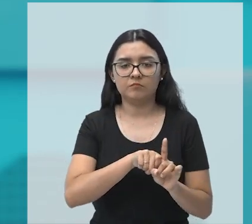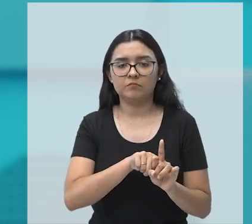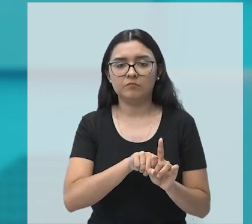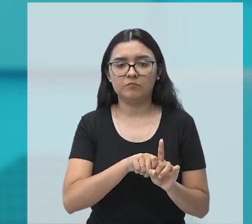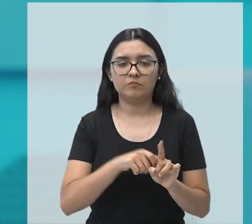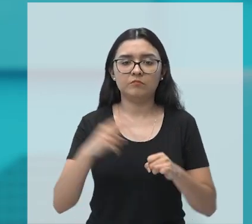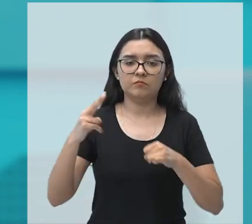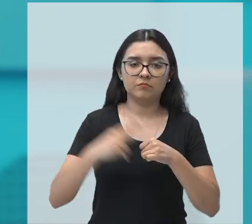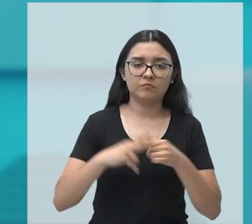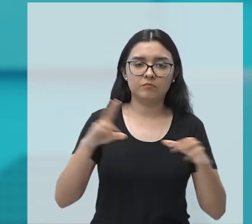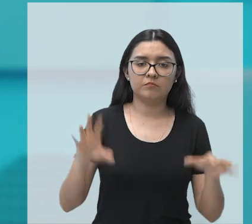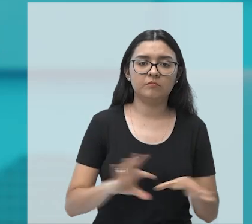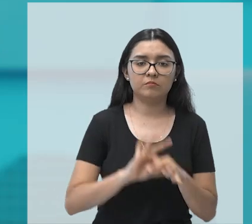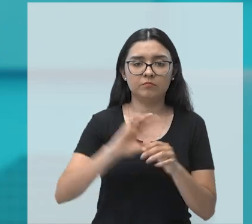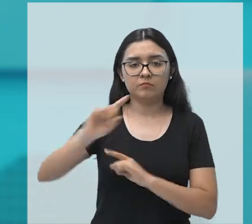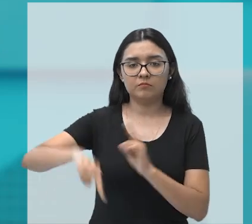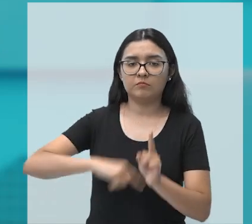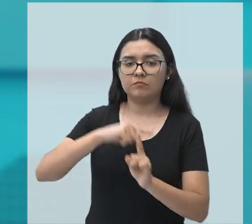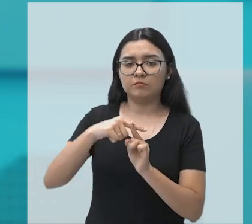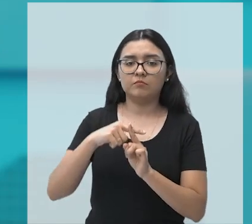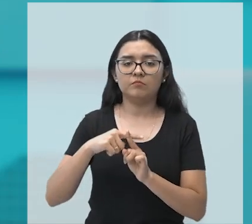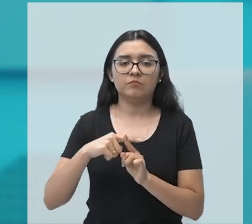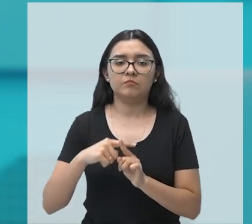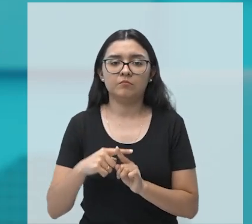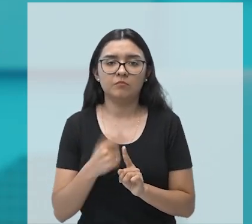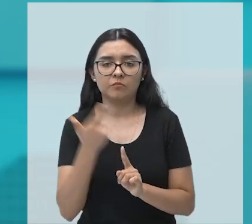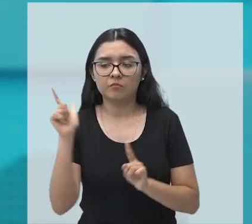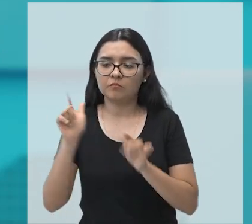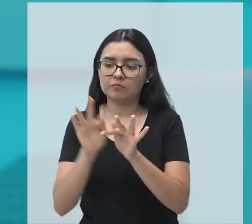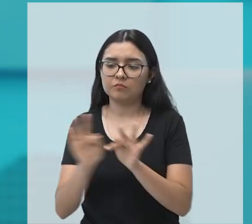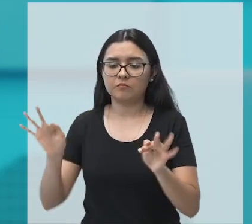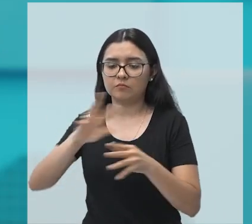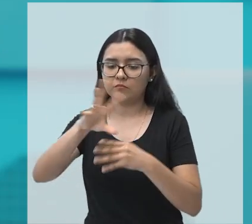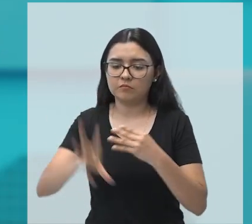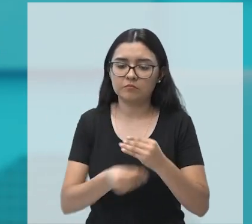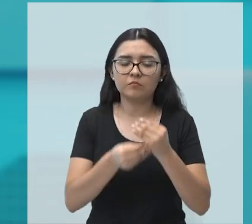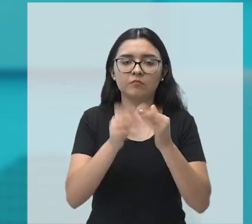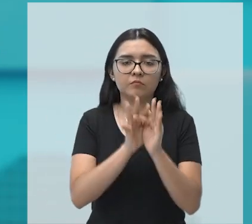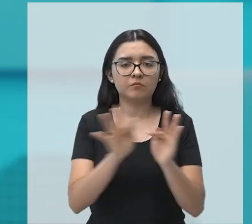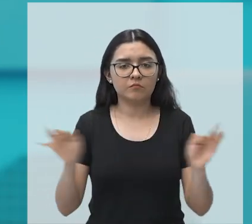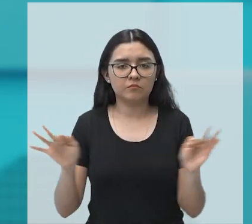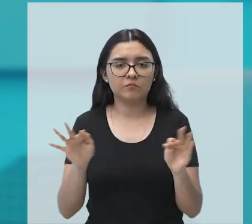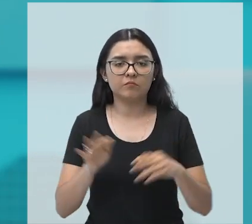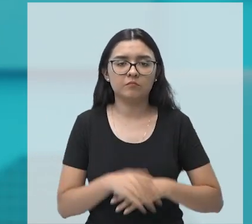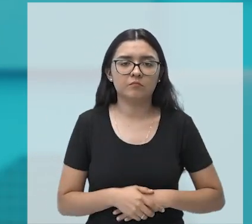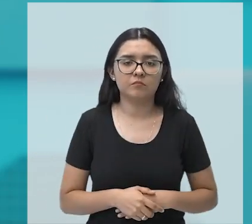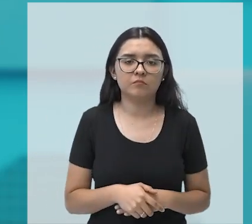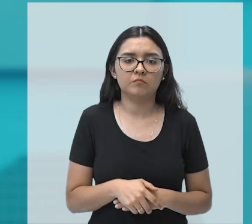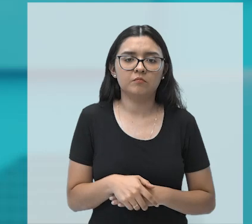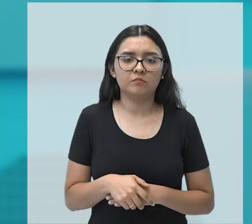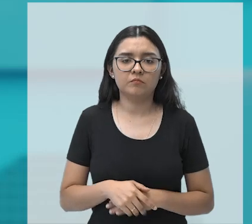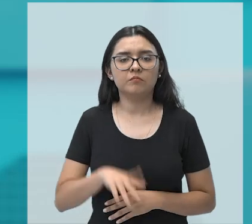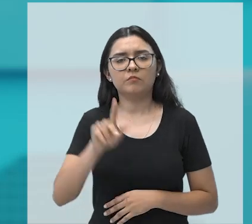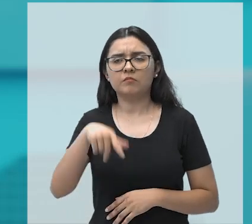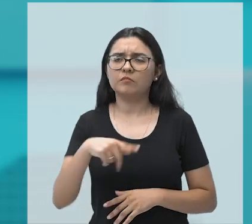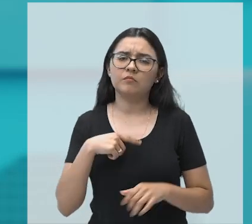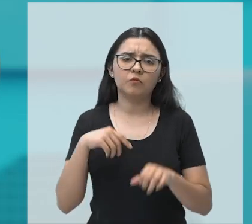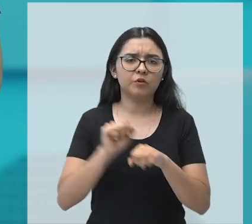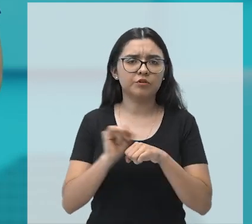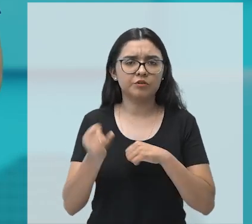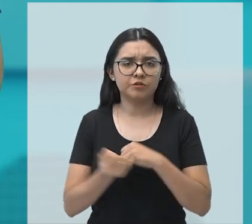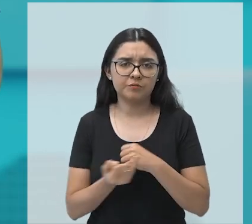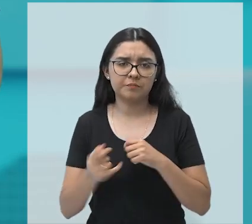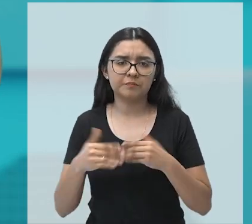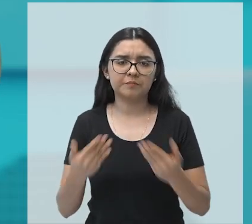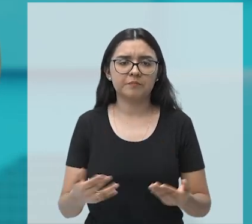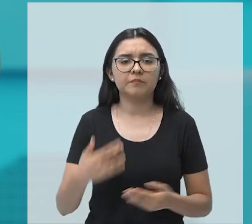verbo de ligação, mais uma outra frase, né, um complemento ali que funciona como um adjetivo, que a gente